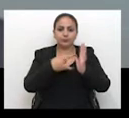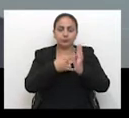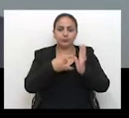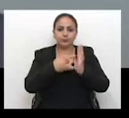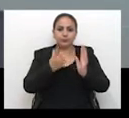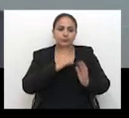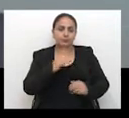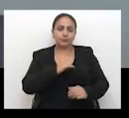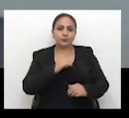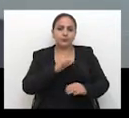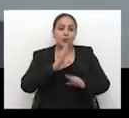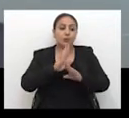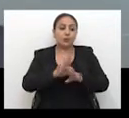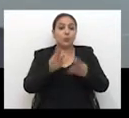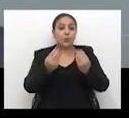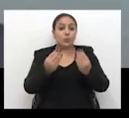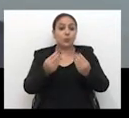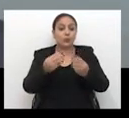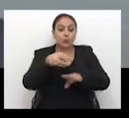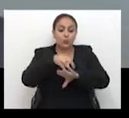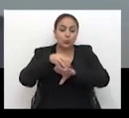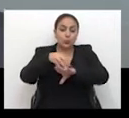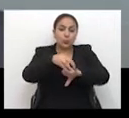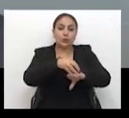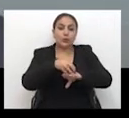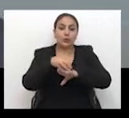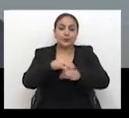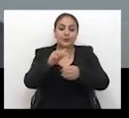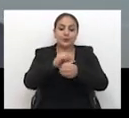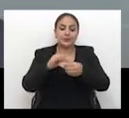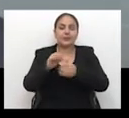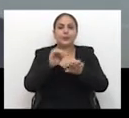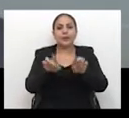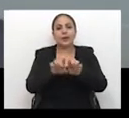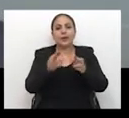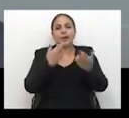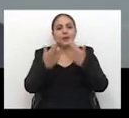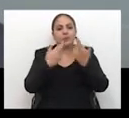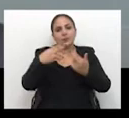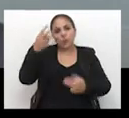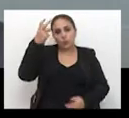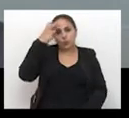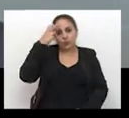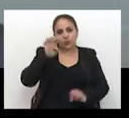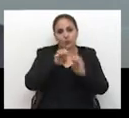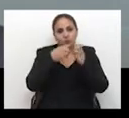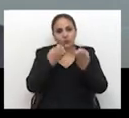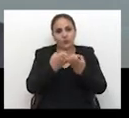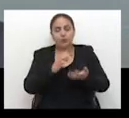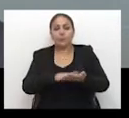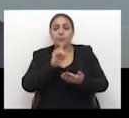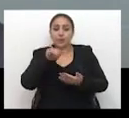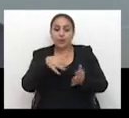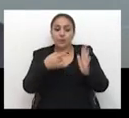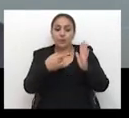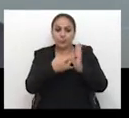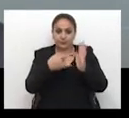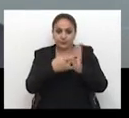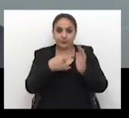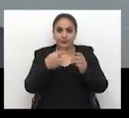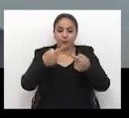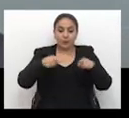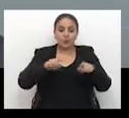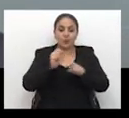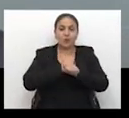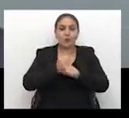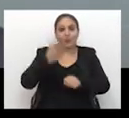aplicativo que vem vem contribuir muito com o turismo da cidade e com a questão cultural dos eventos é um aplicativo que